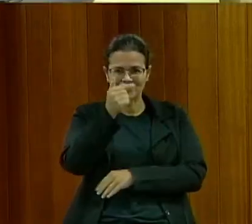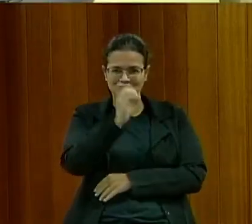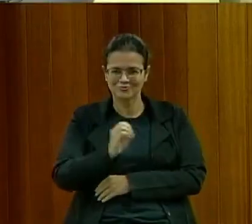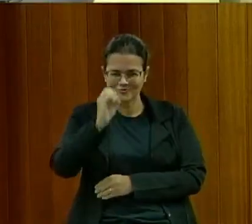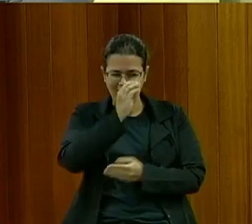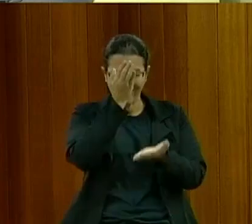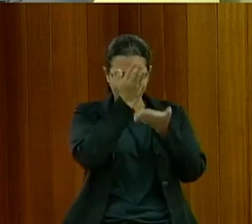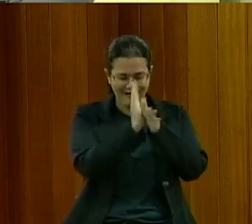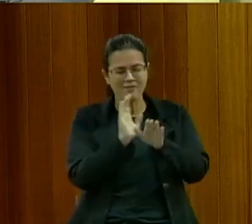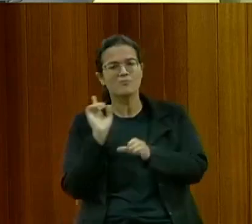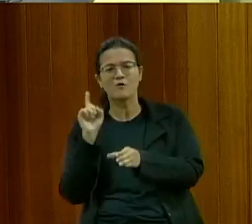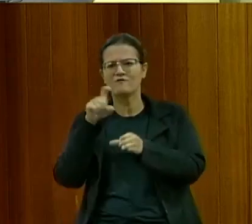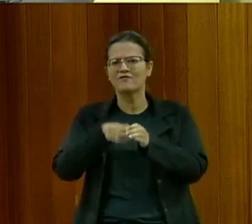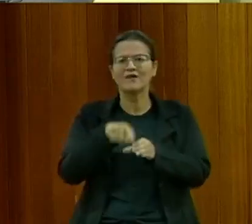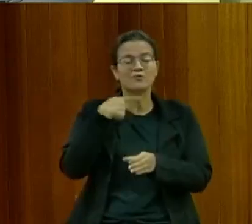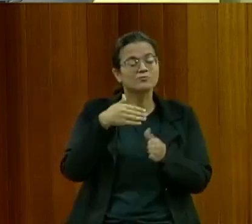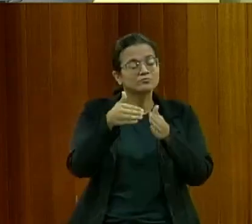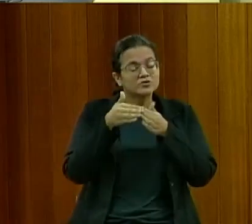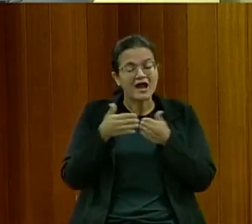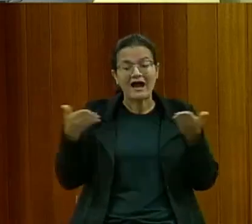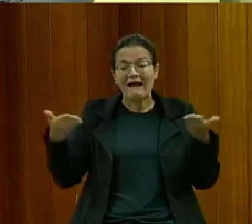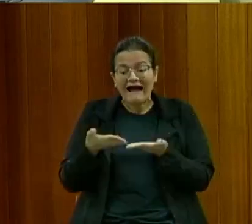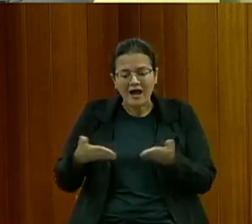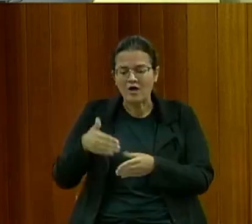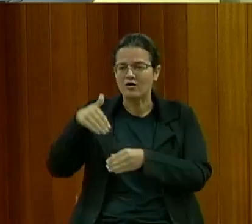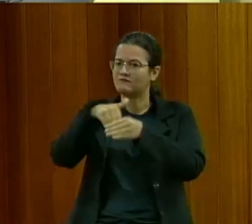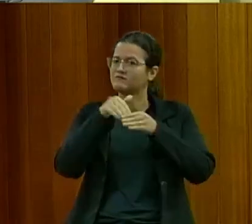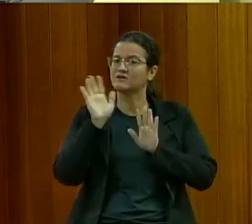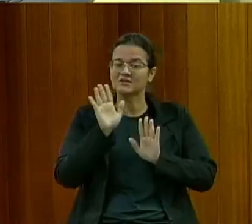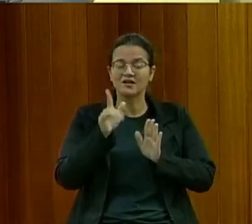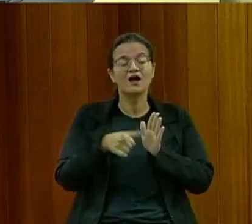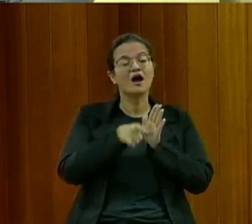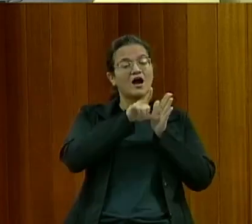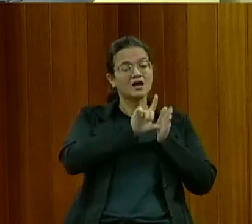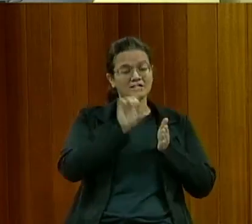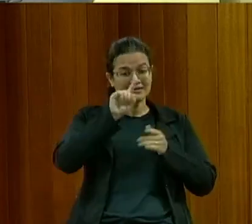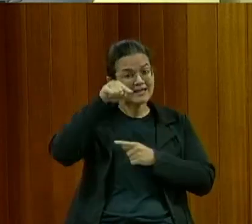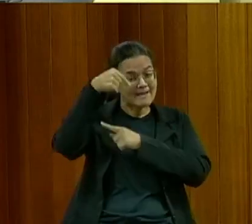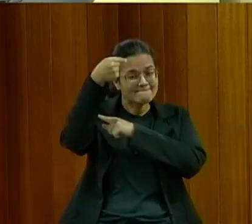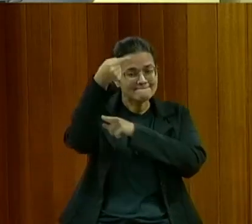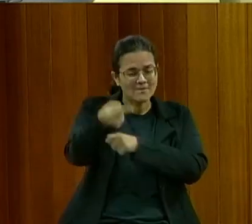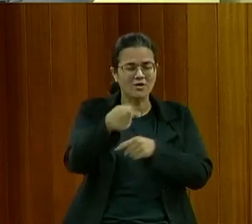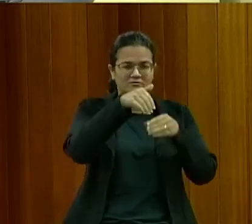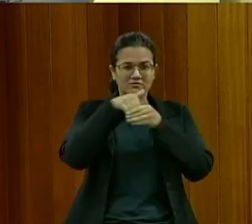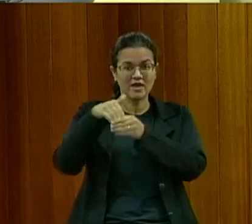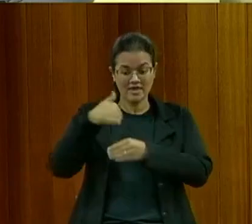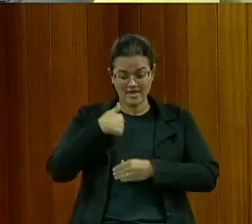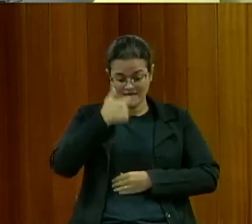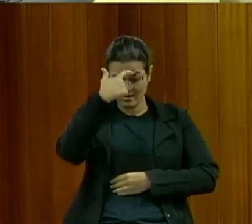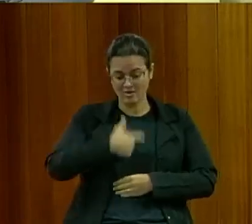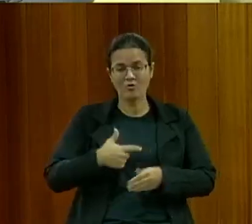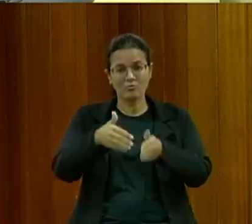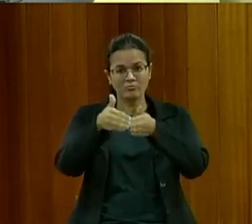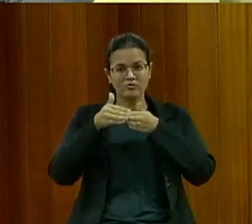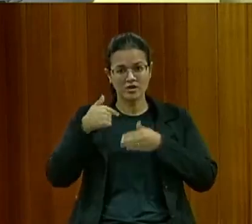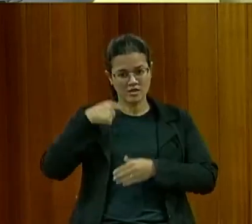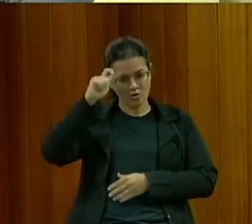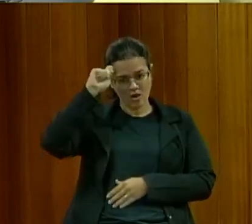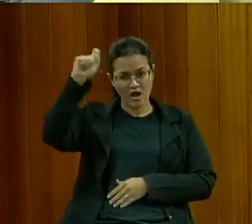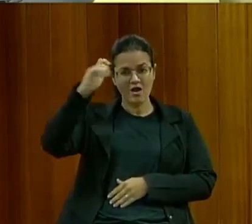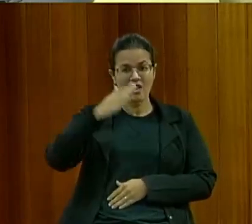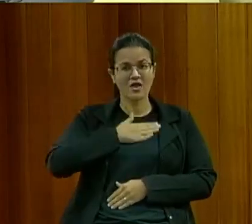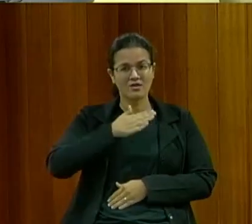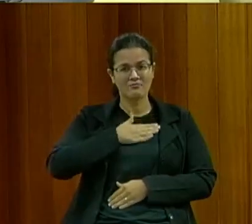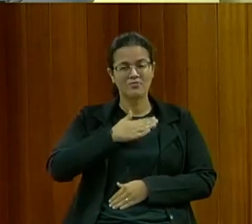aprecie o projeto antes das eleições. É um pedido do autor do projeto, para não dizer que eu estou usando disso para